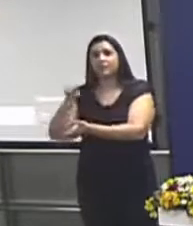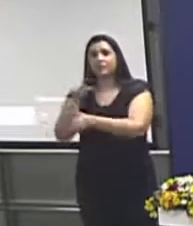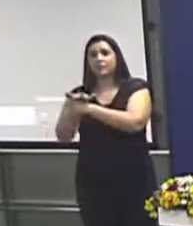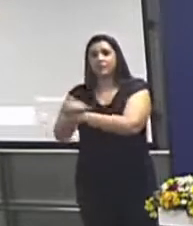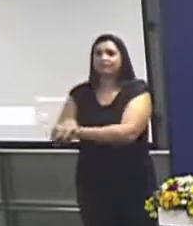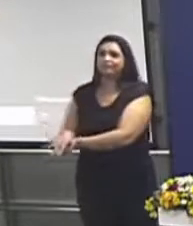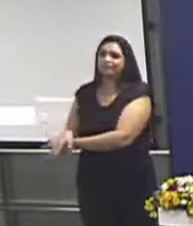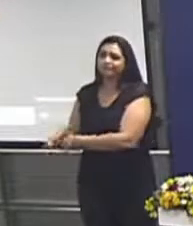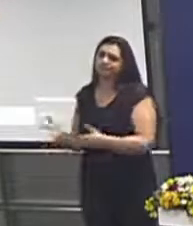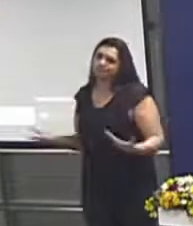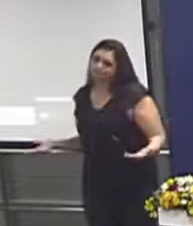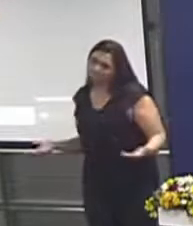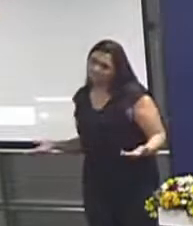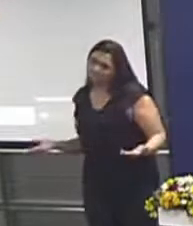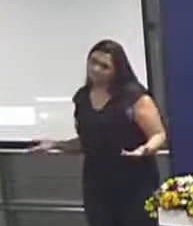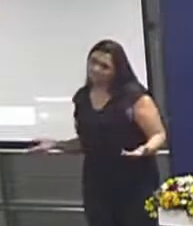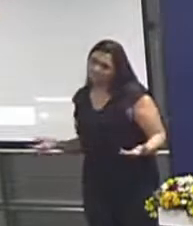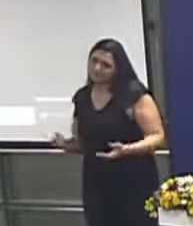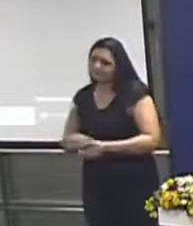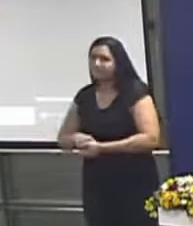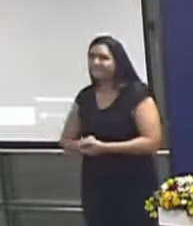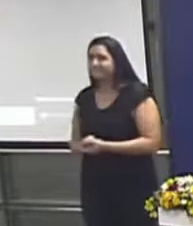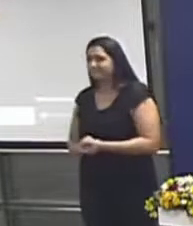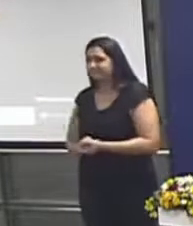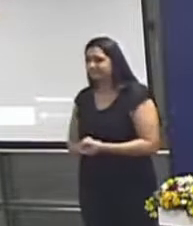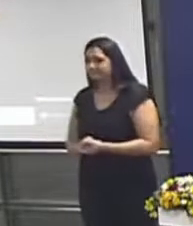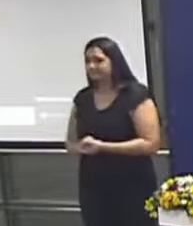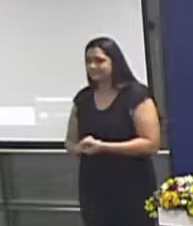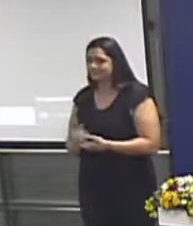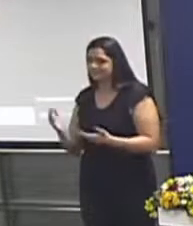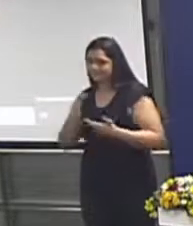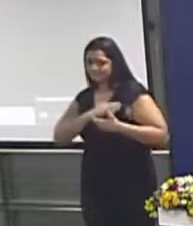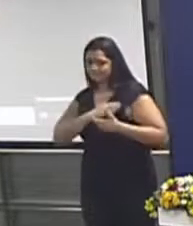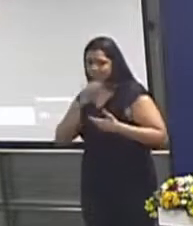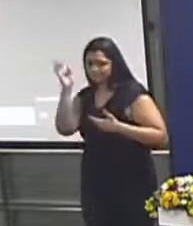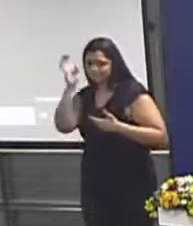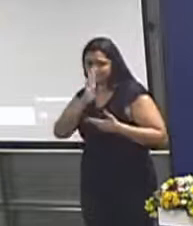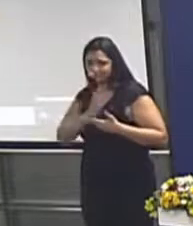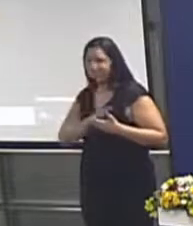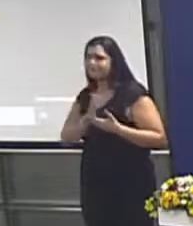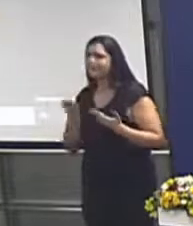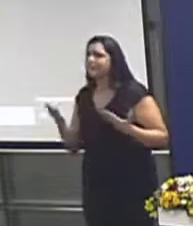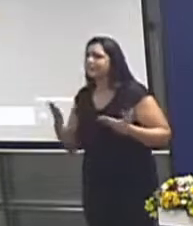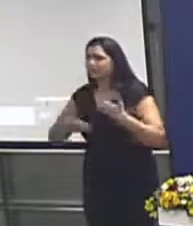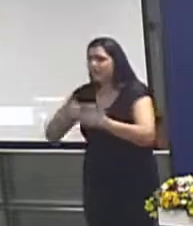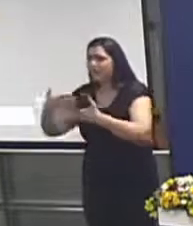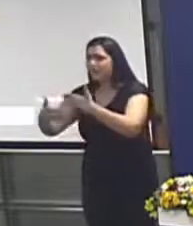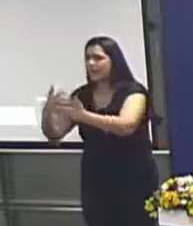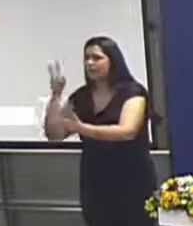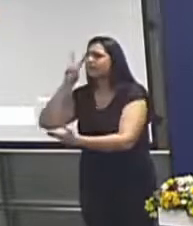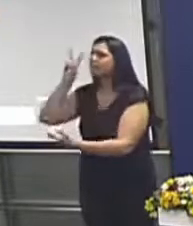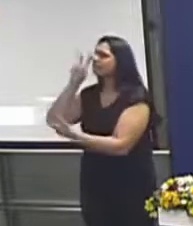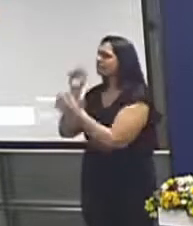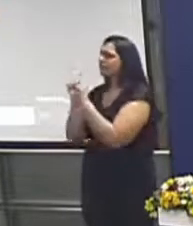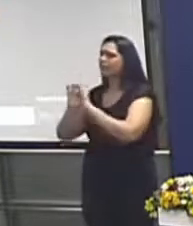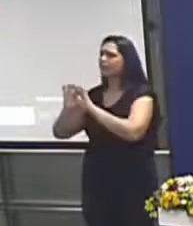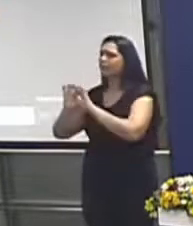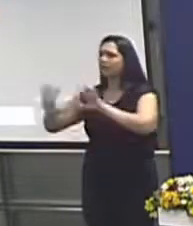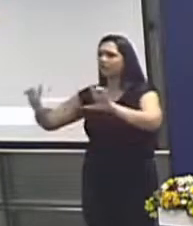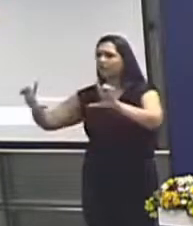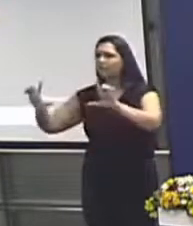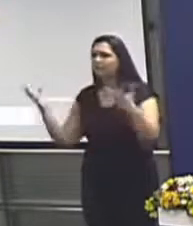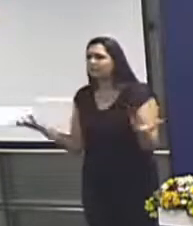oprimindo. Mal com X. Pátria amada brasileira, o que foi que aconteceu? Que história escandalosa que você